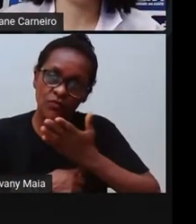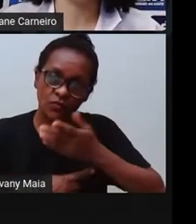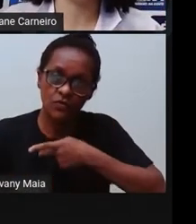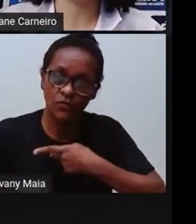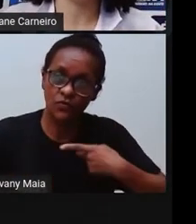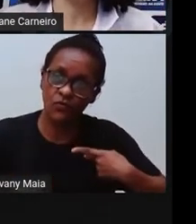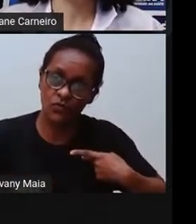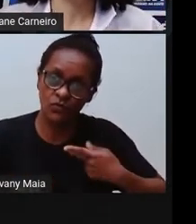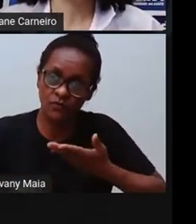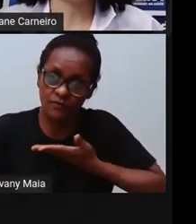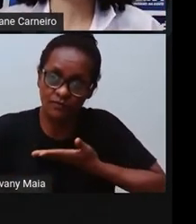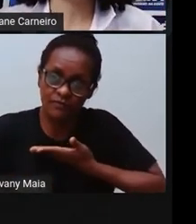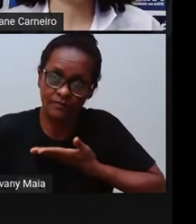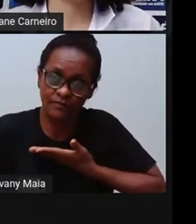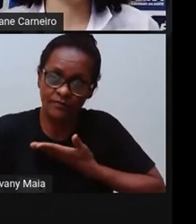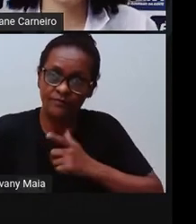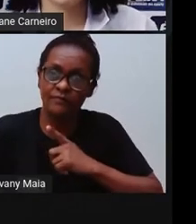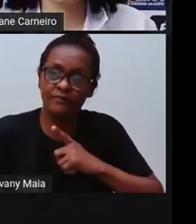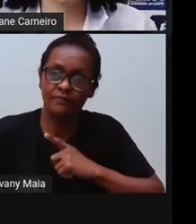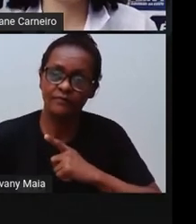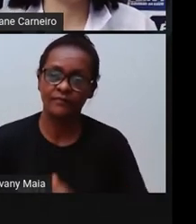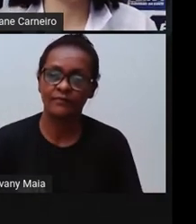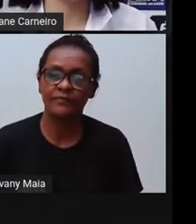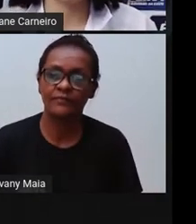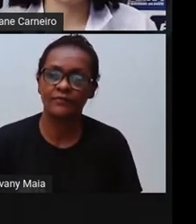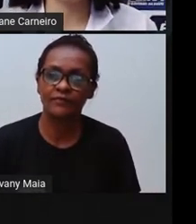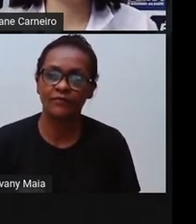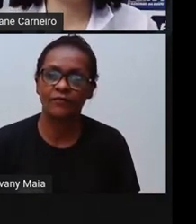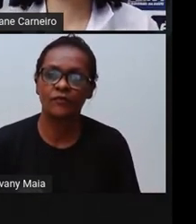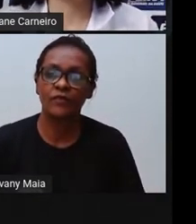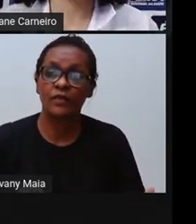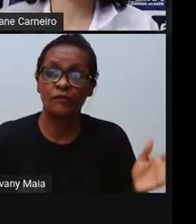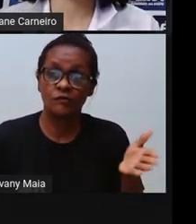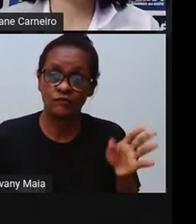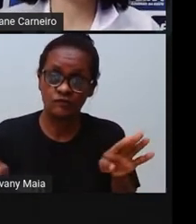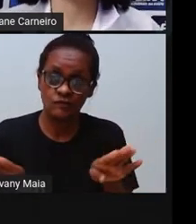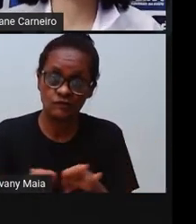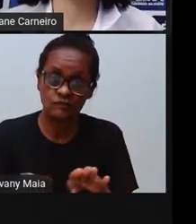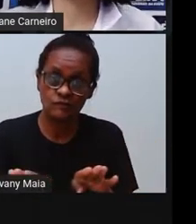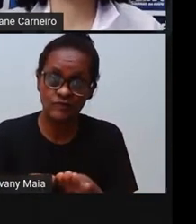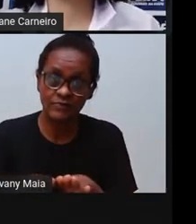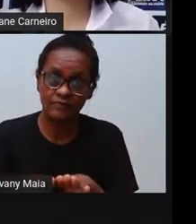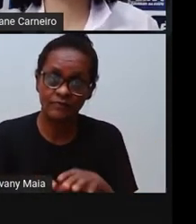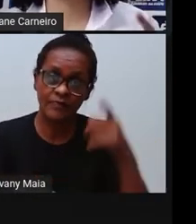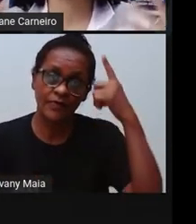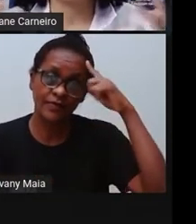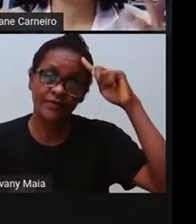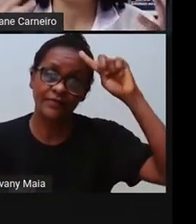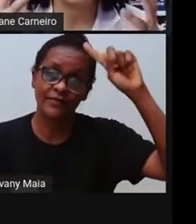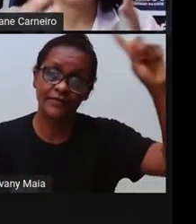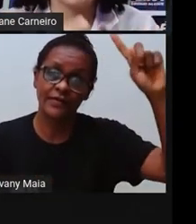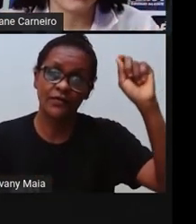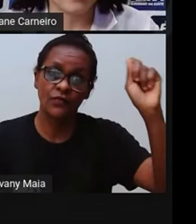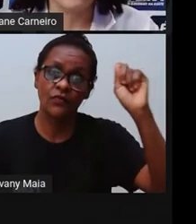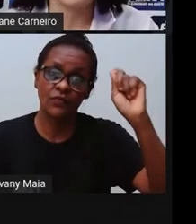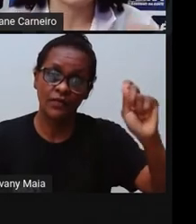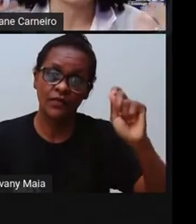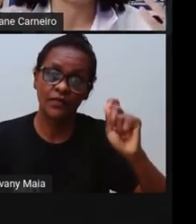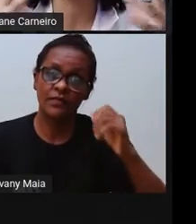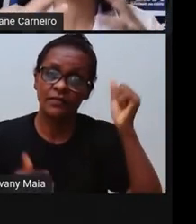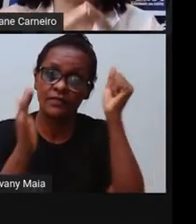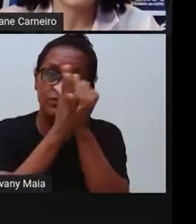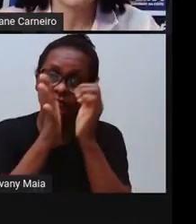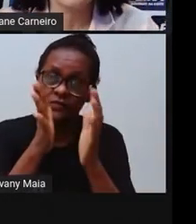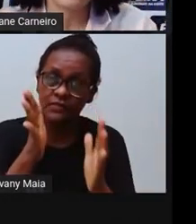certo? E aí a Pró trouxe aqui para vocês, né, uma ideia para vocês tentarem encaixar,